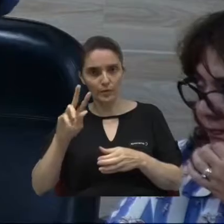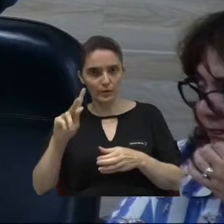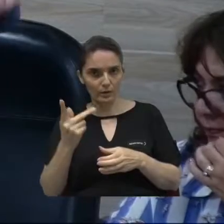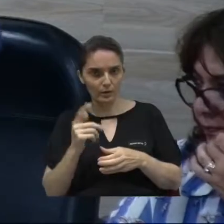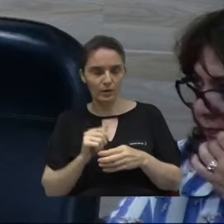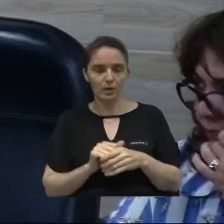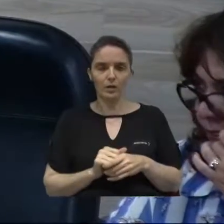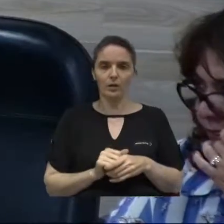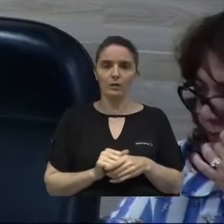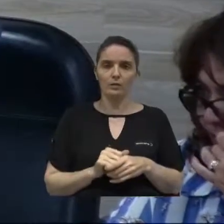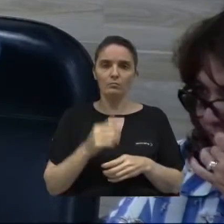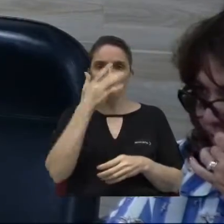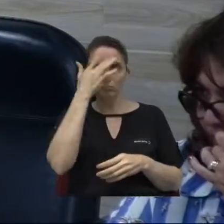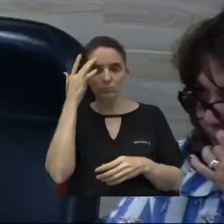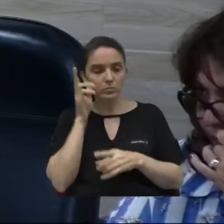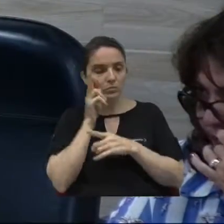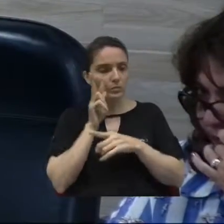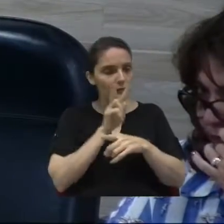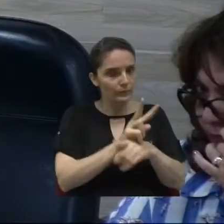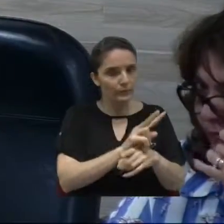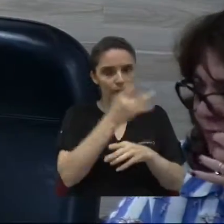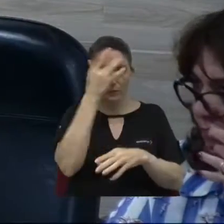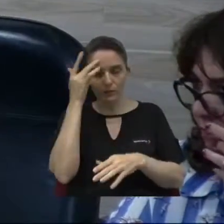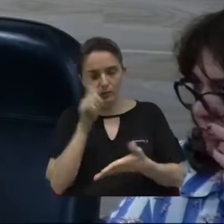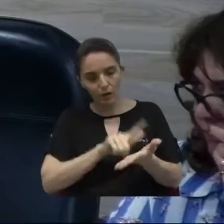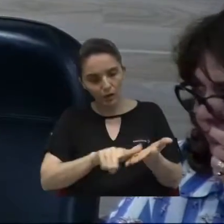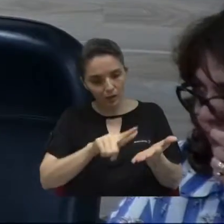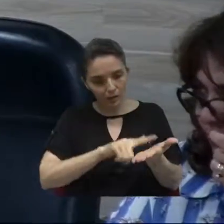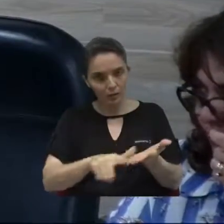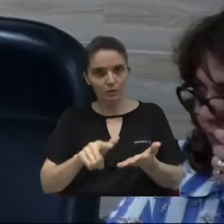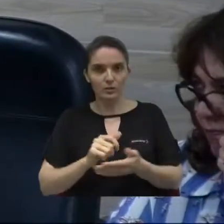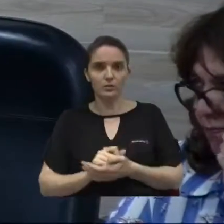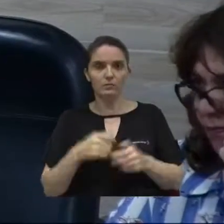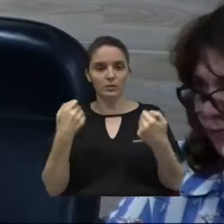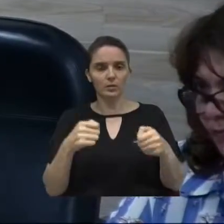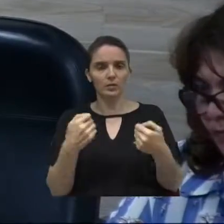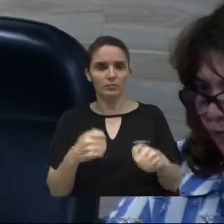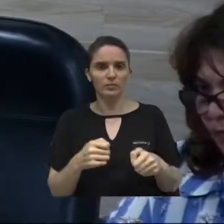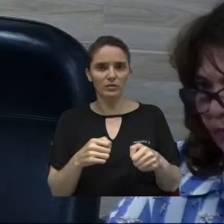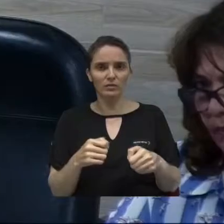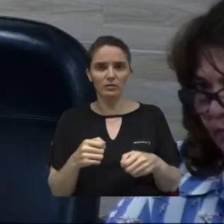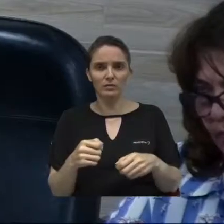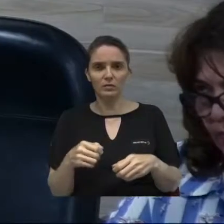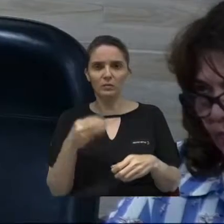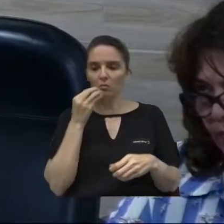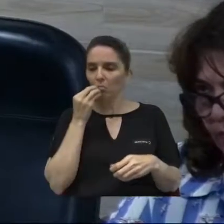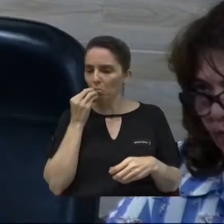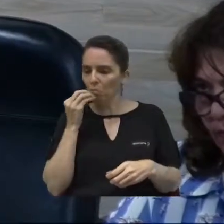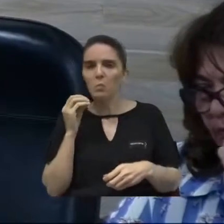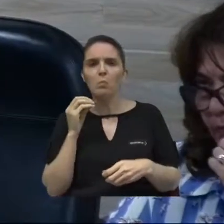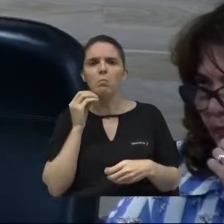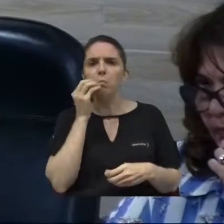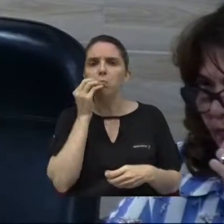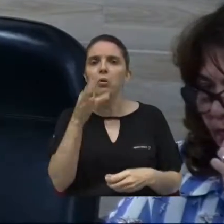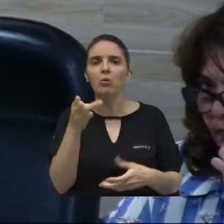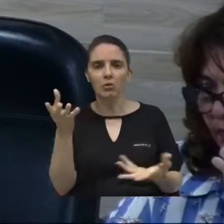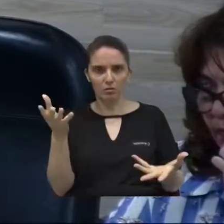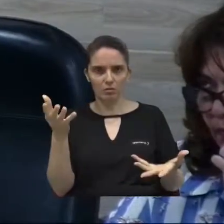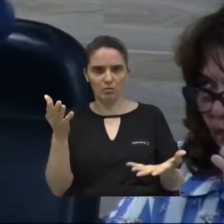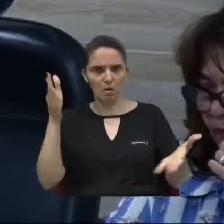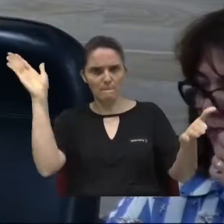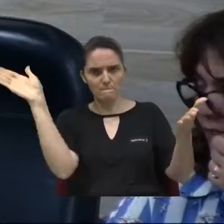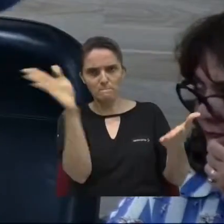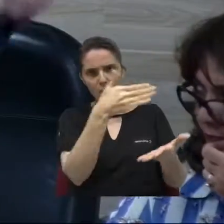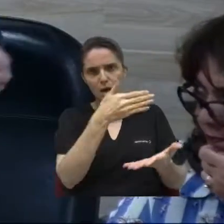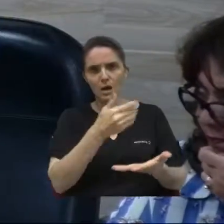das secretárias, das faxineiras, que têm que lidar com cuspe, com tapa, com chute, com agressão,